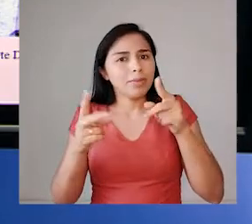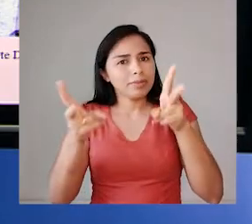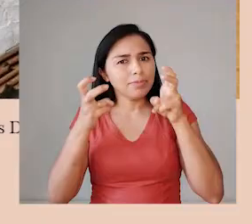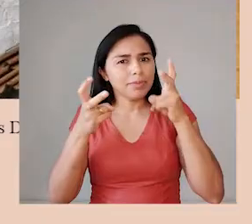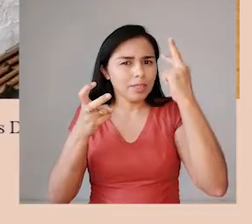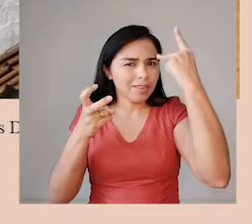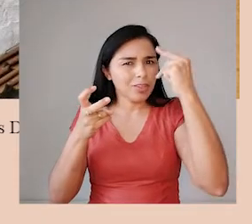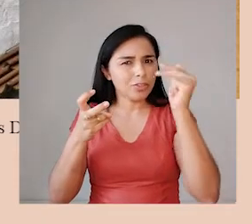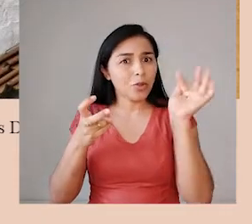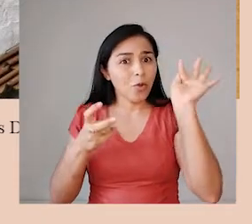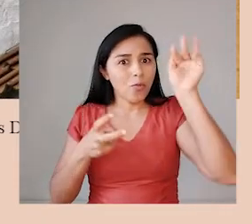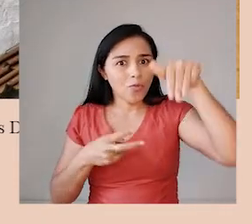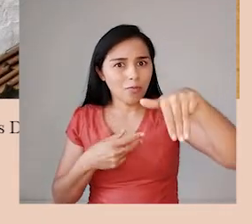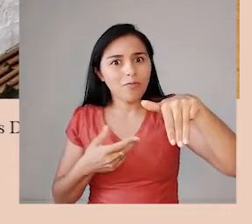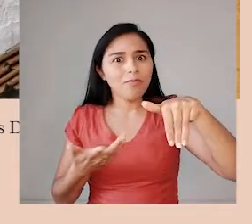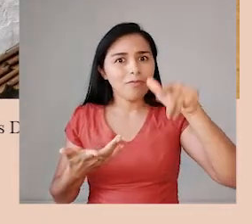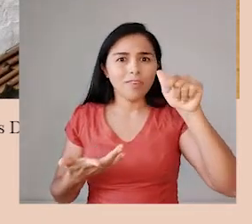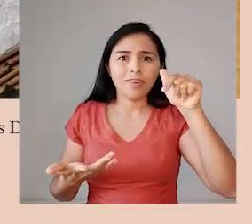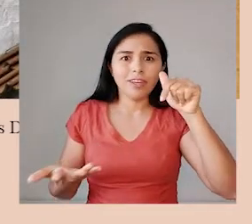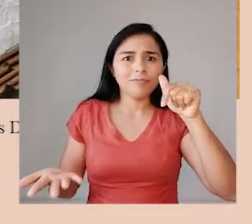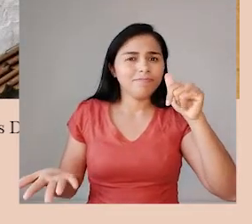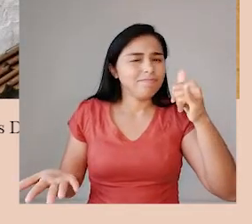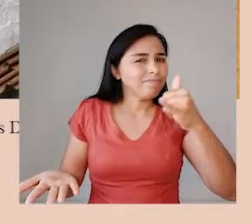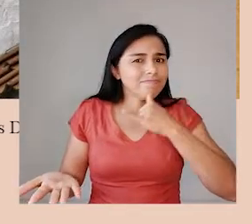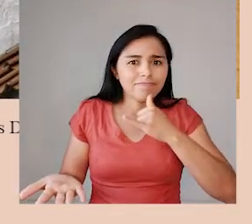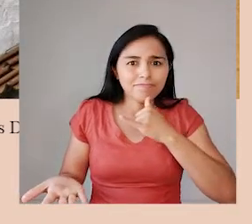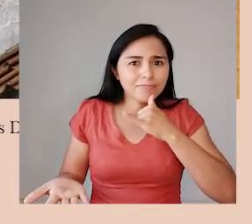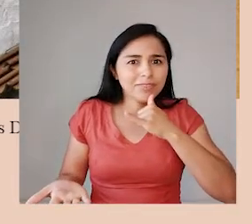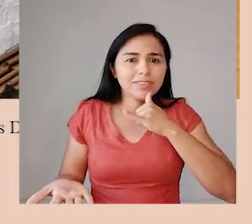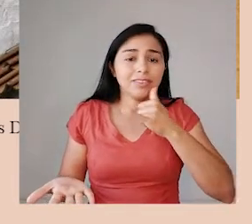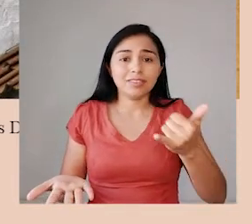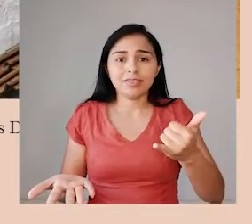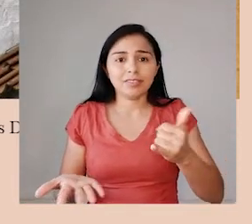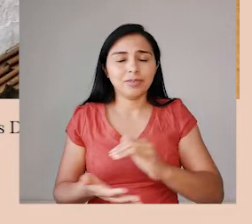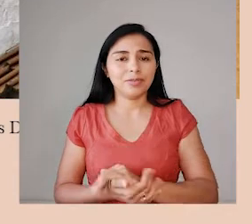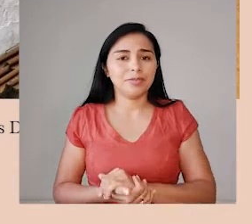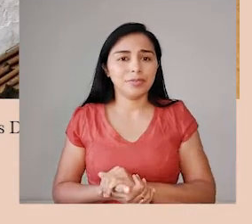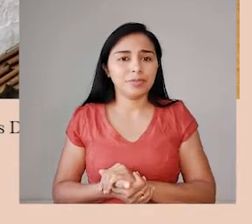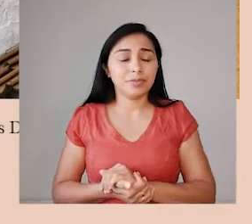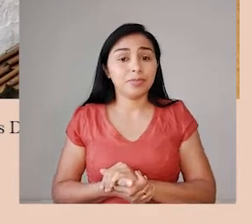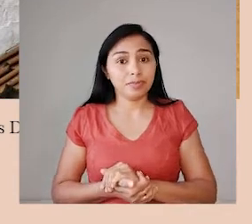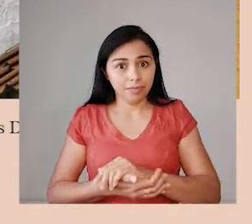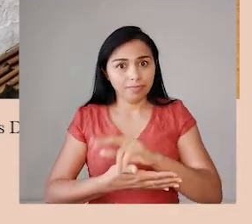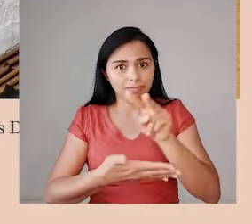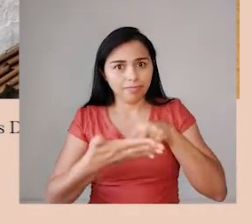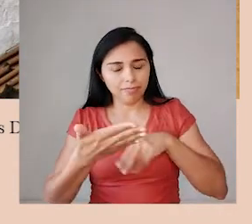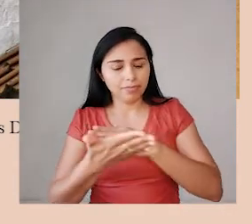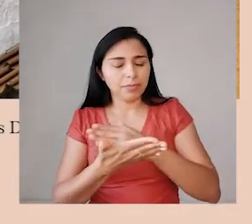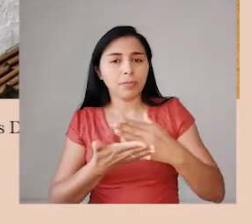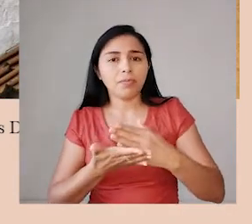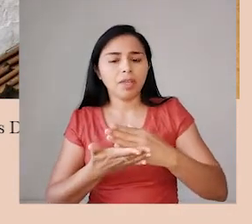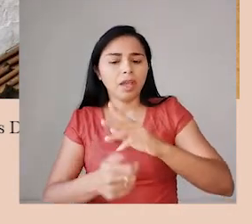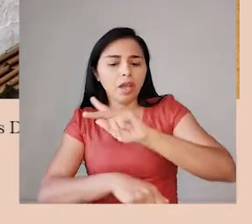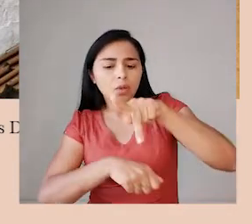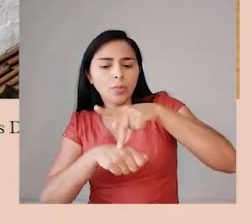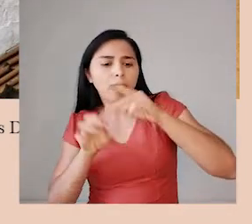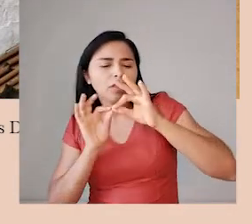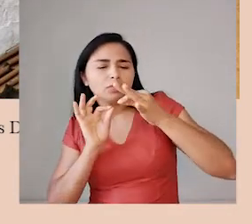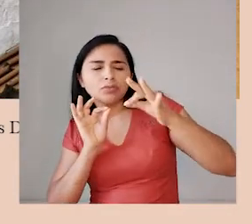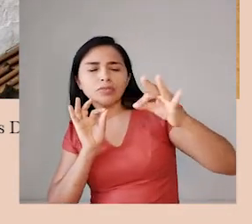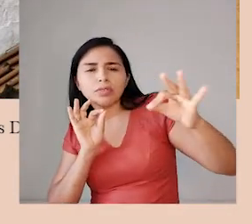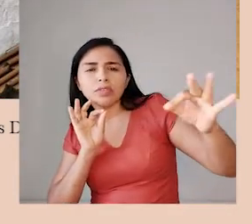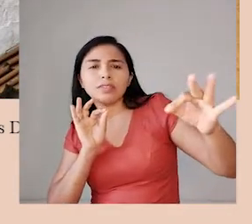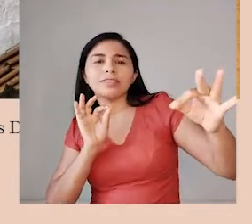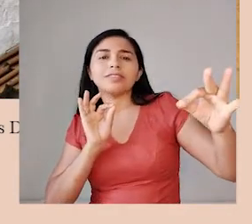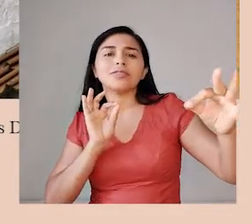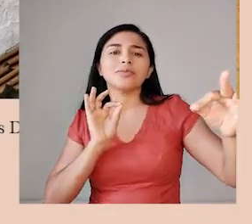ameaçador, certo? Olha como começa. Em um país distante, certo? O que